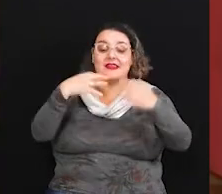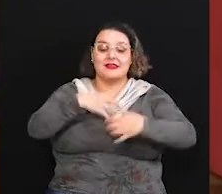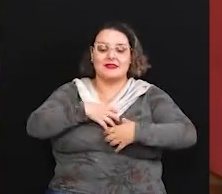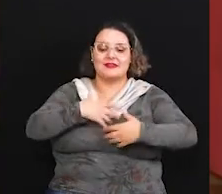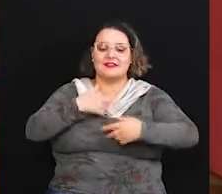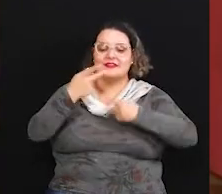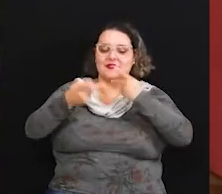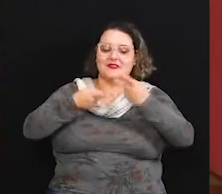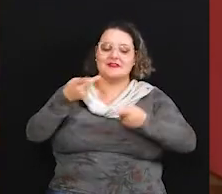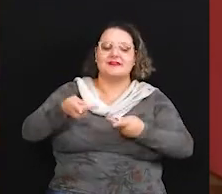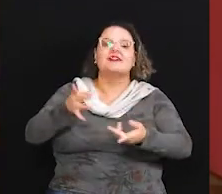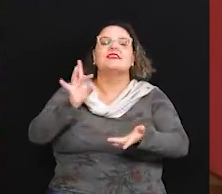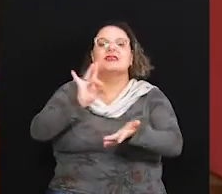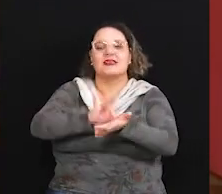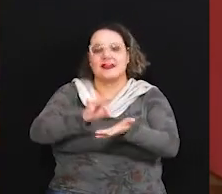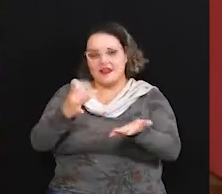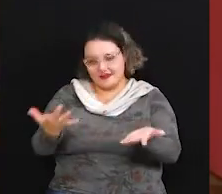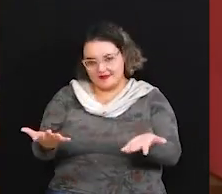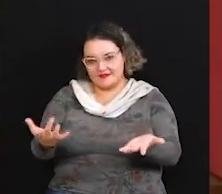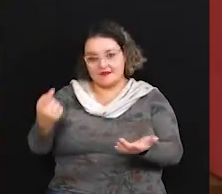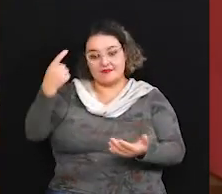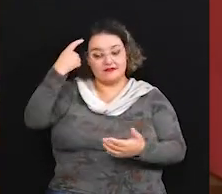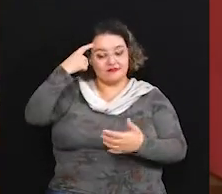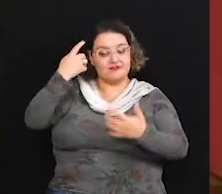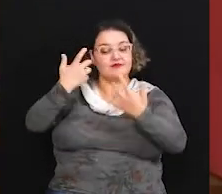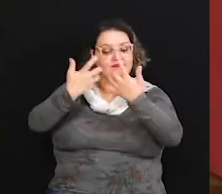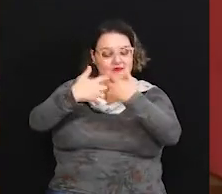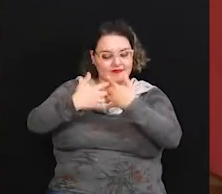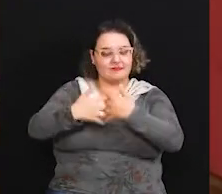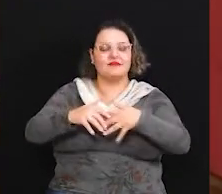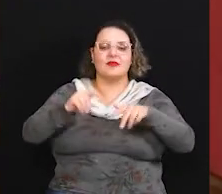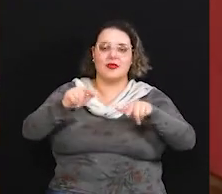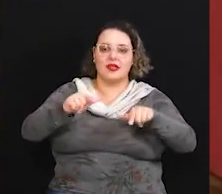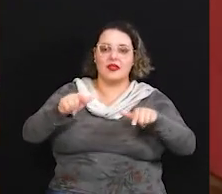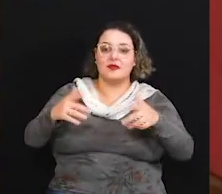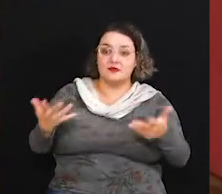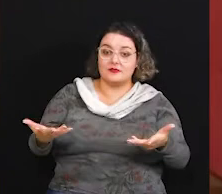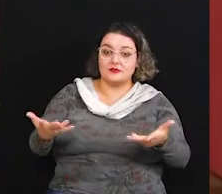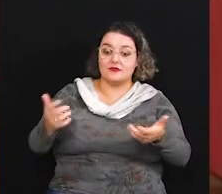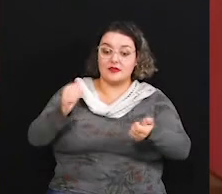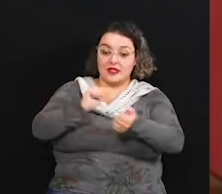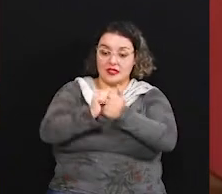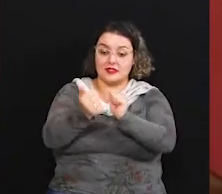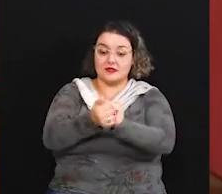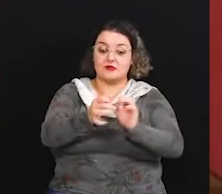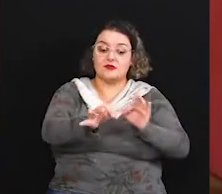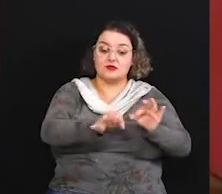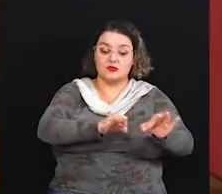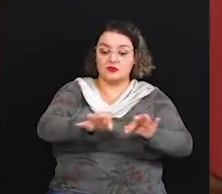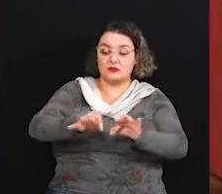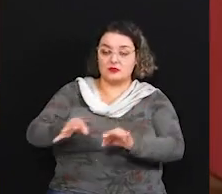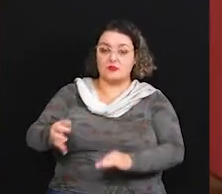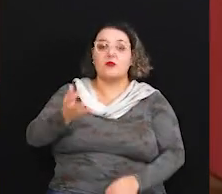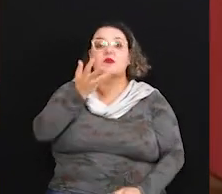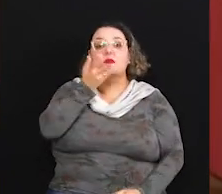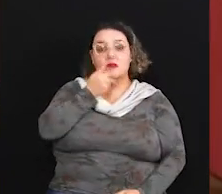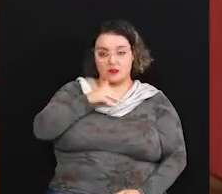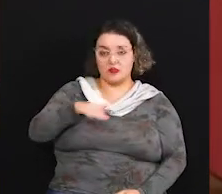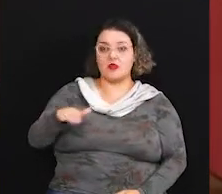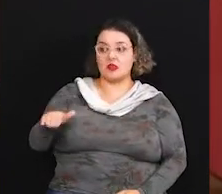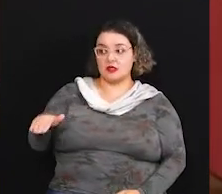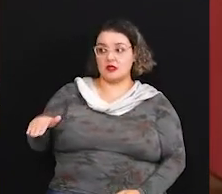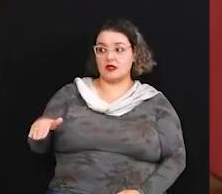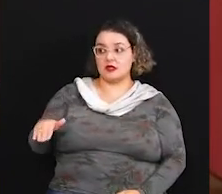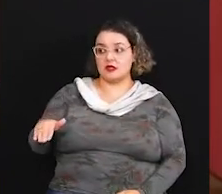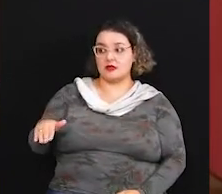pelo Sim. jeito de falar, que realmente é um espaço pensado, é um espaço articulado e organizado para a